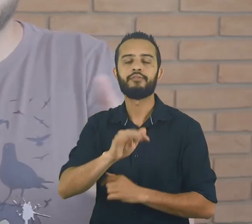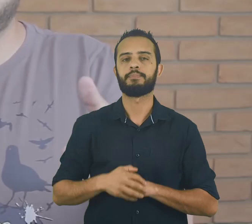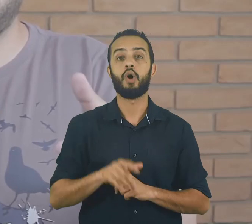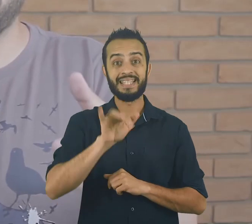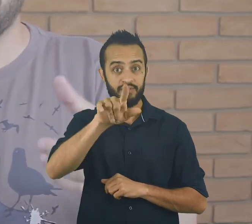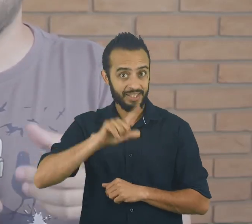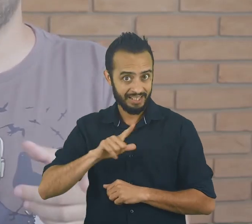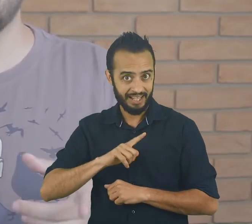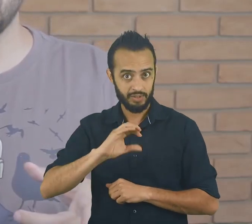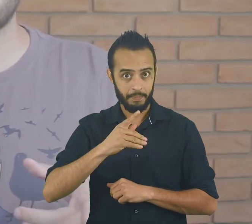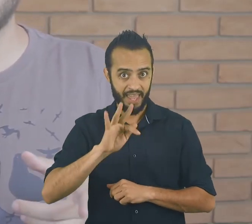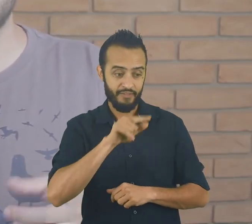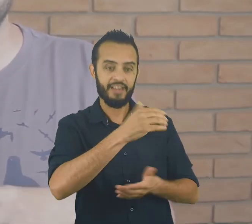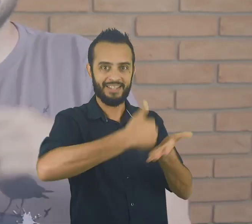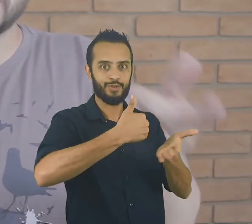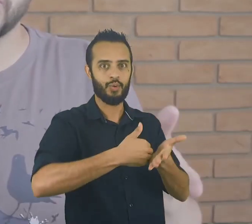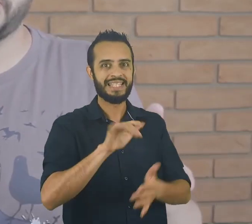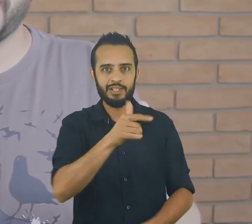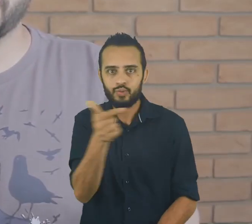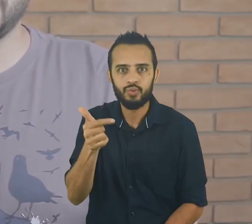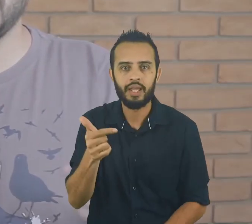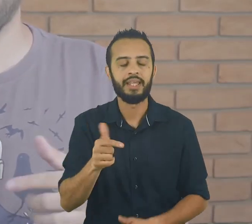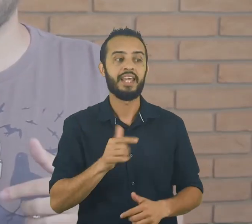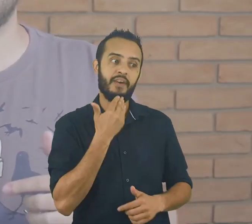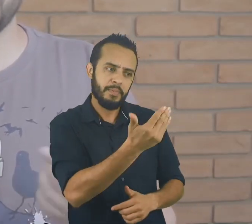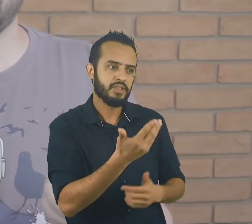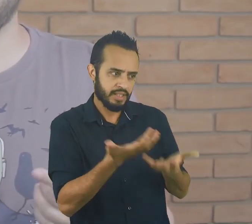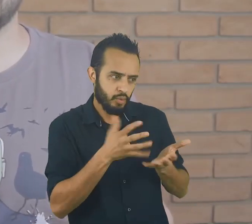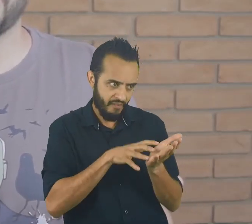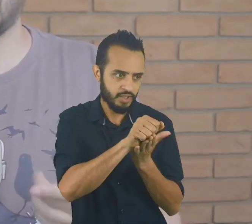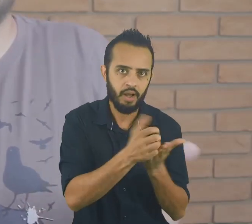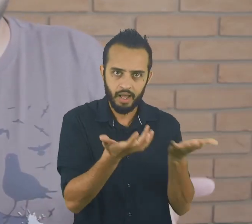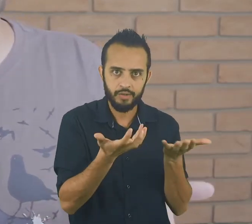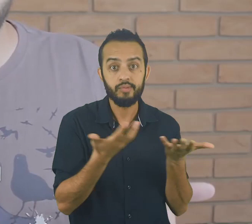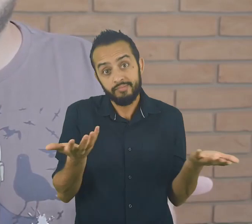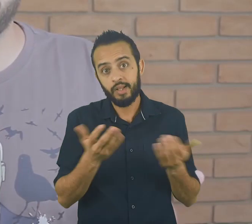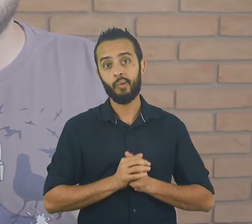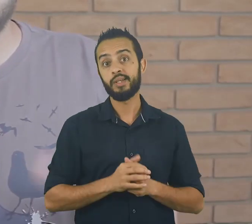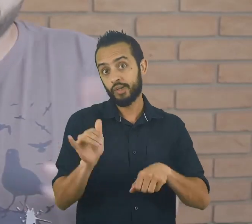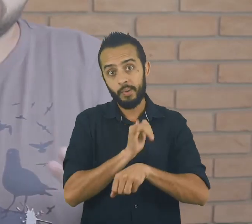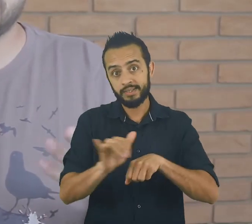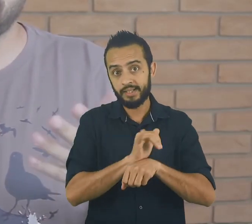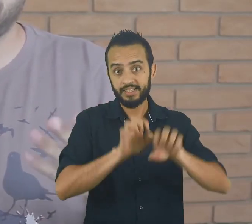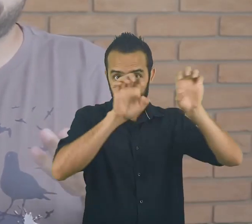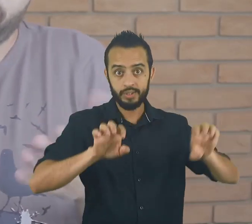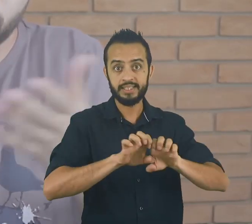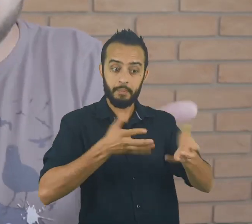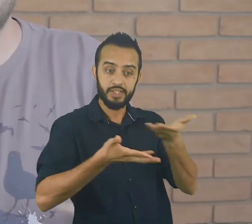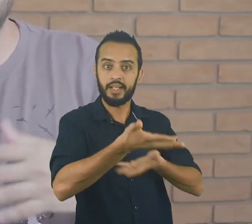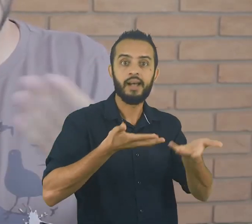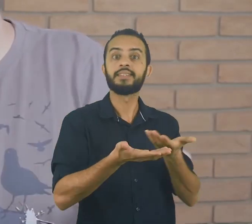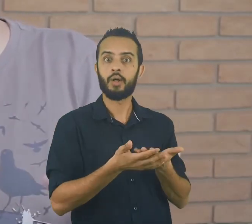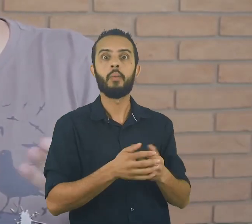você tem o CPF, ele vai te dar um desconto. Se você não tem o CPF, ele vai sugerir que você cadastre o CPF. Então é um sistema que pode